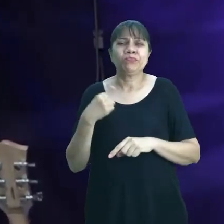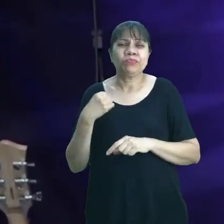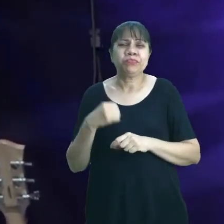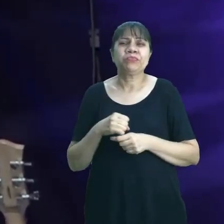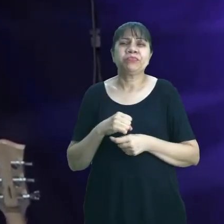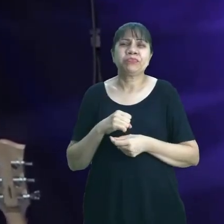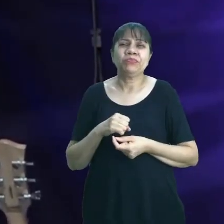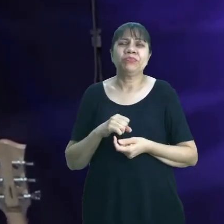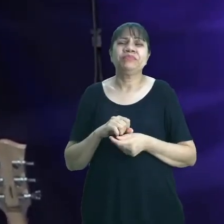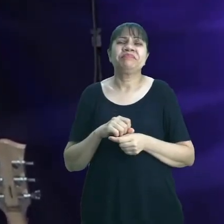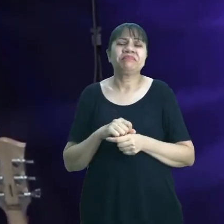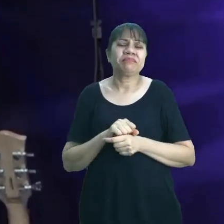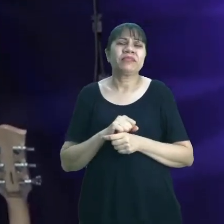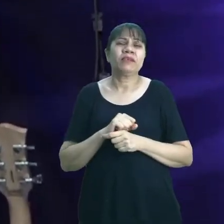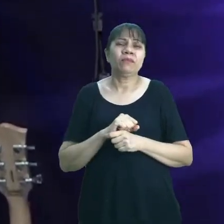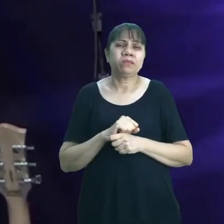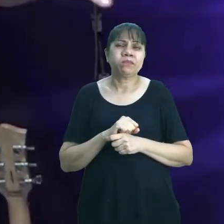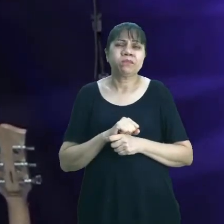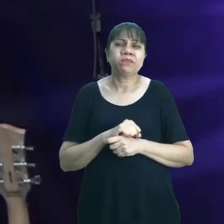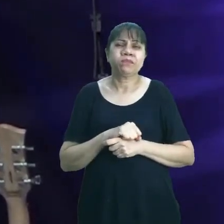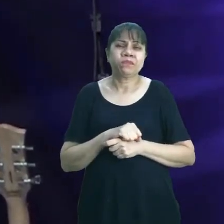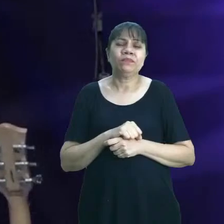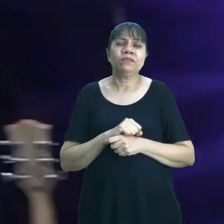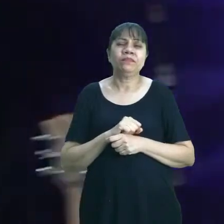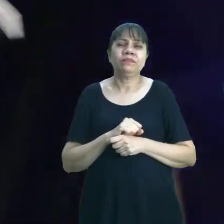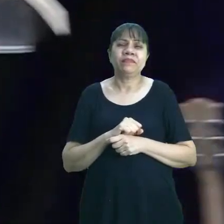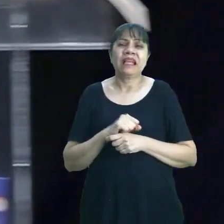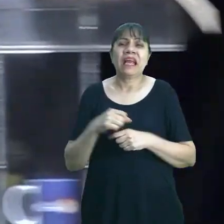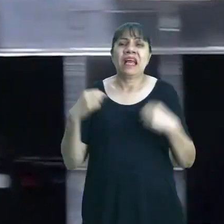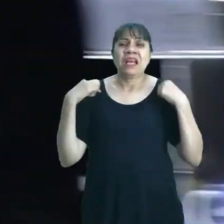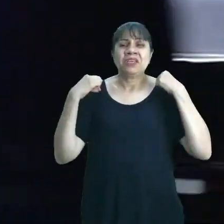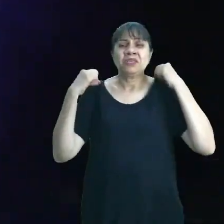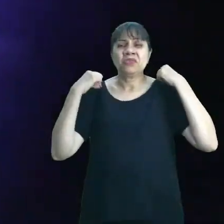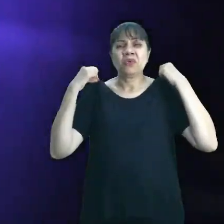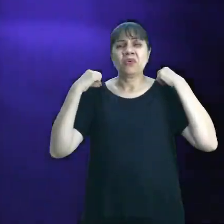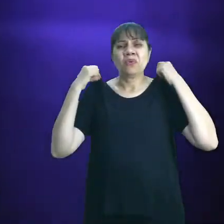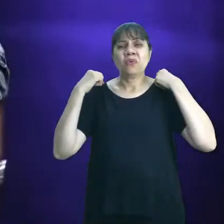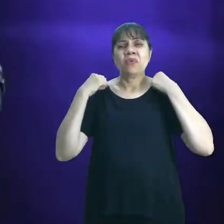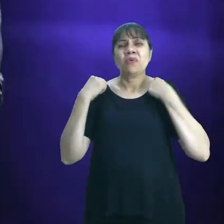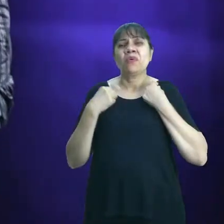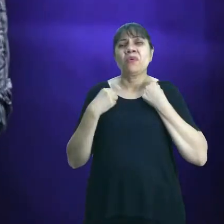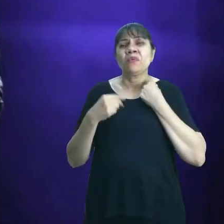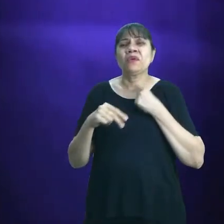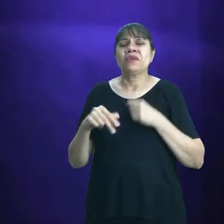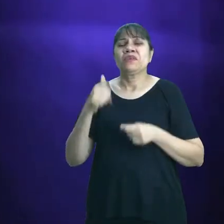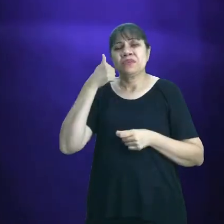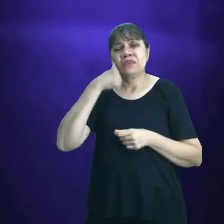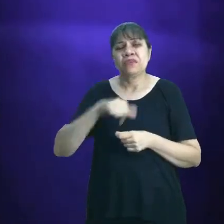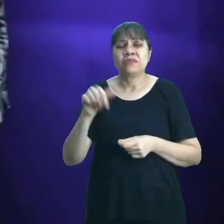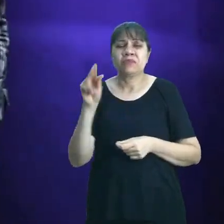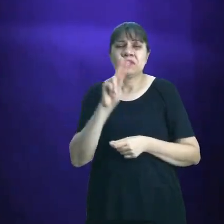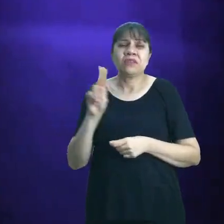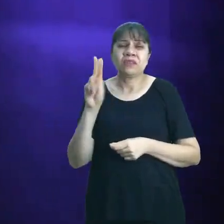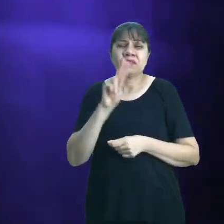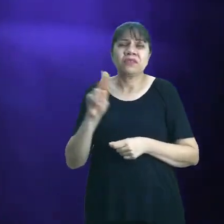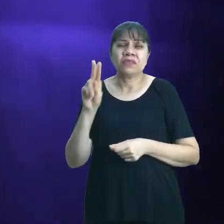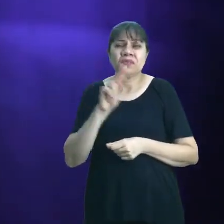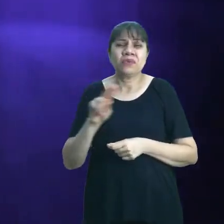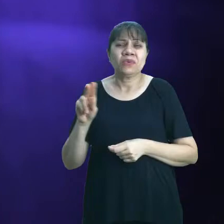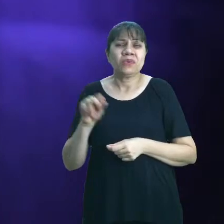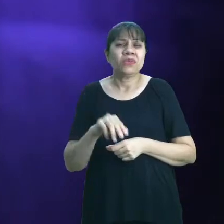Sensual. As roupas que as meninas usam, Jesus amado, às vezes é